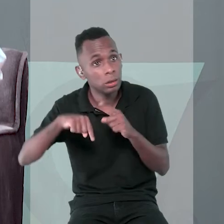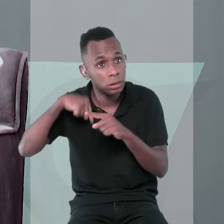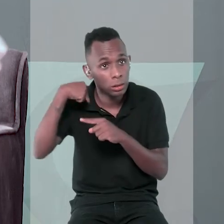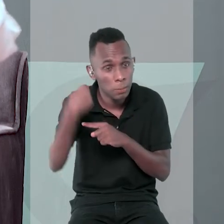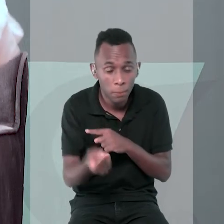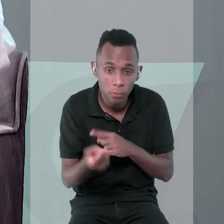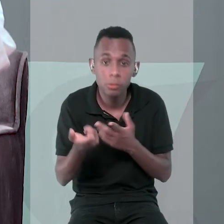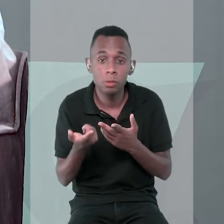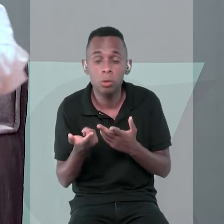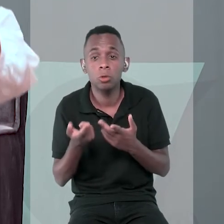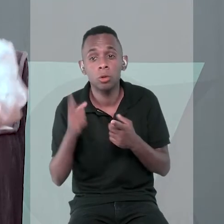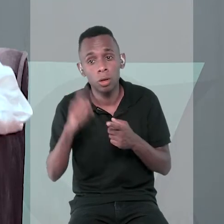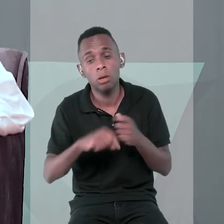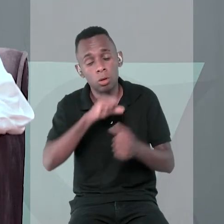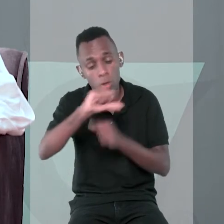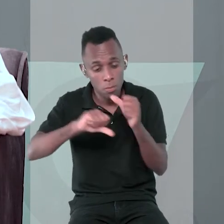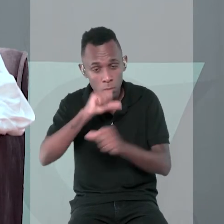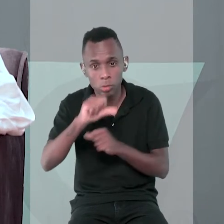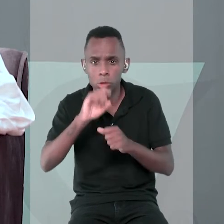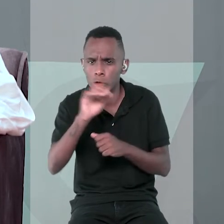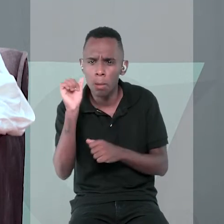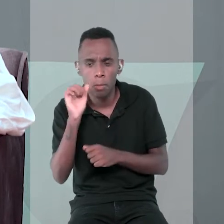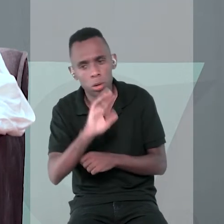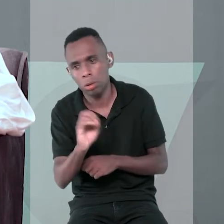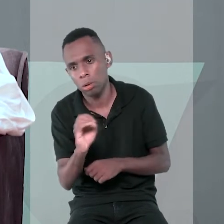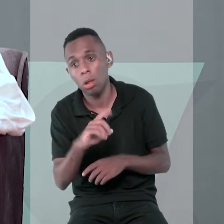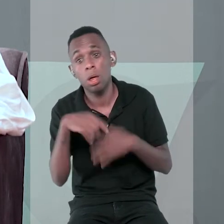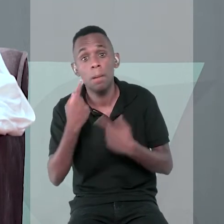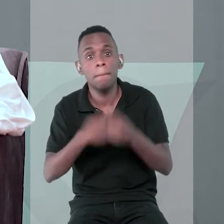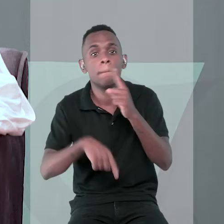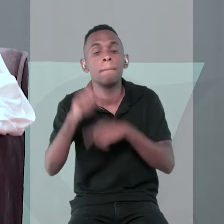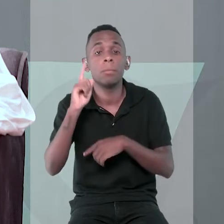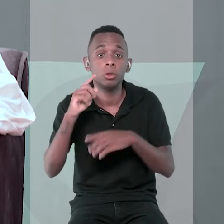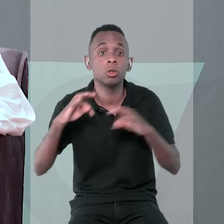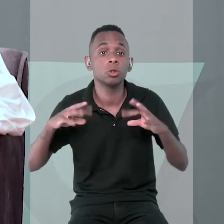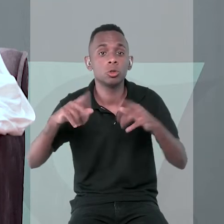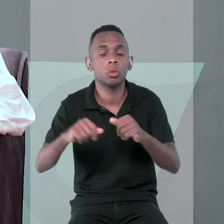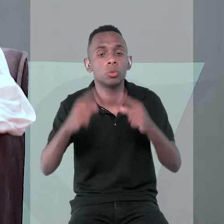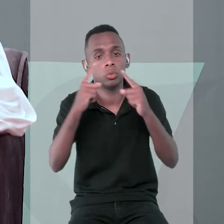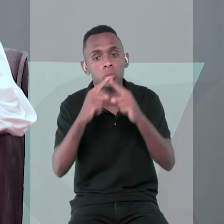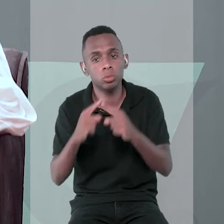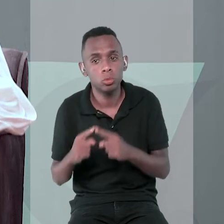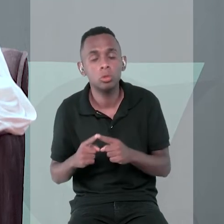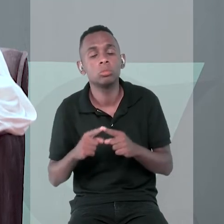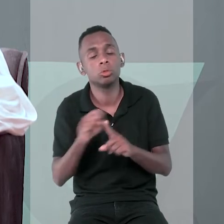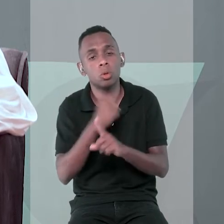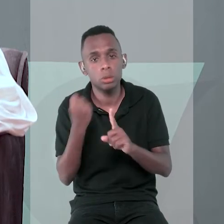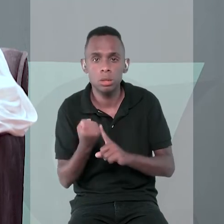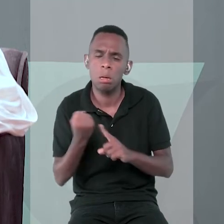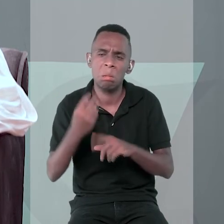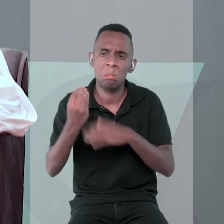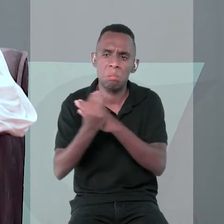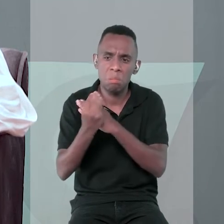poucos, que constituíram uma revolução, não é só para as mulheres. Elas mudaram todo o arranjo social. Então, essa história